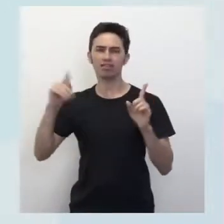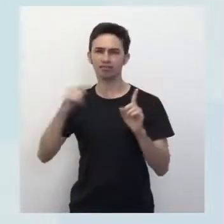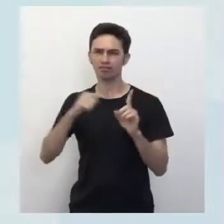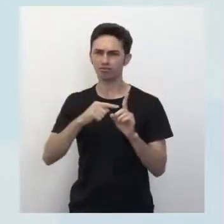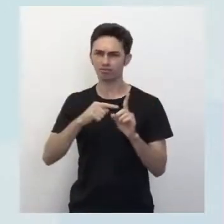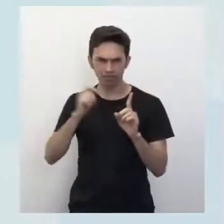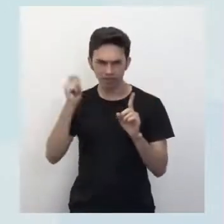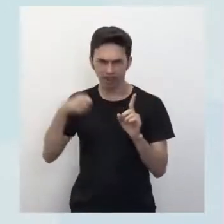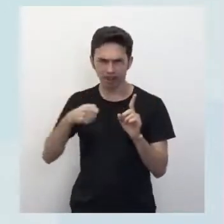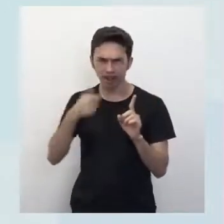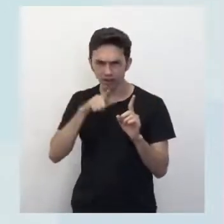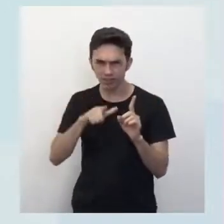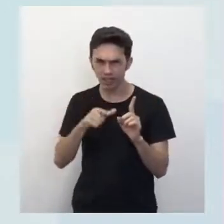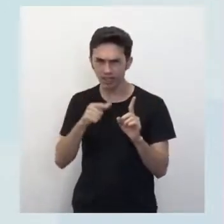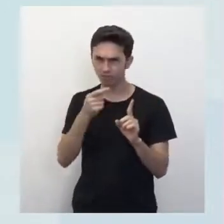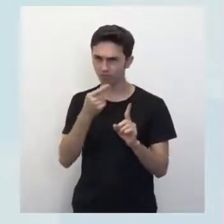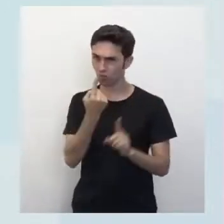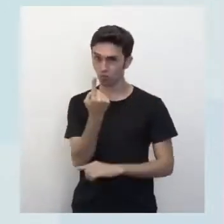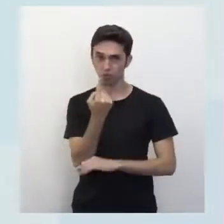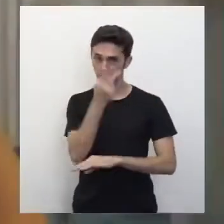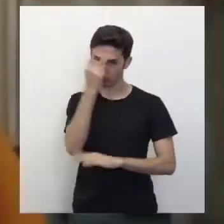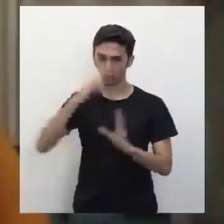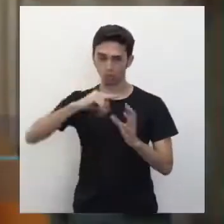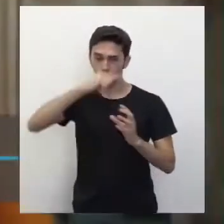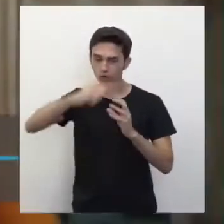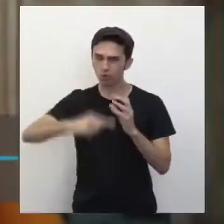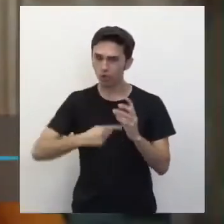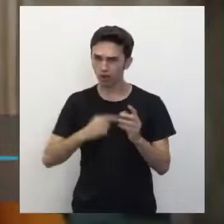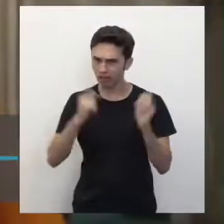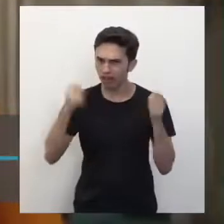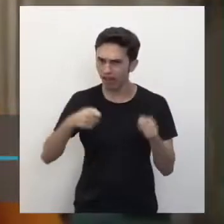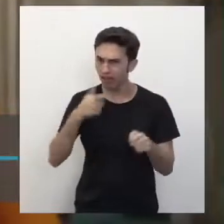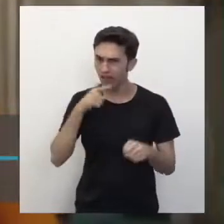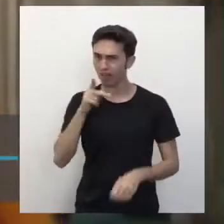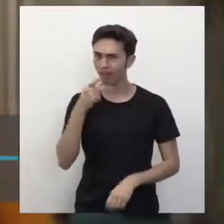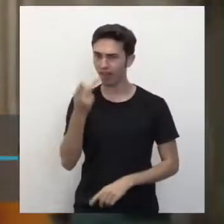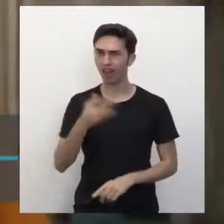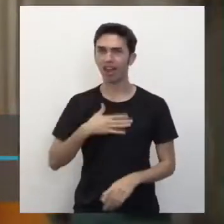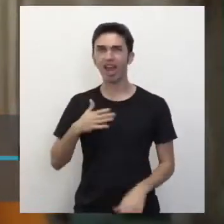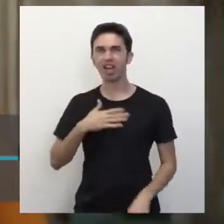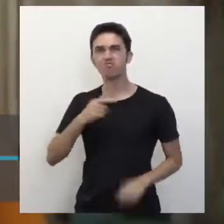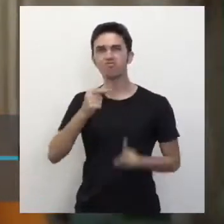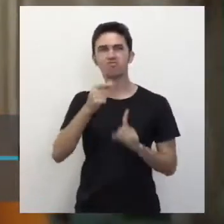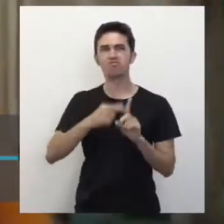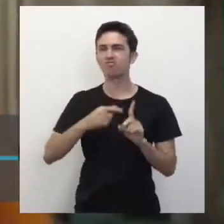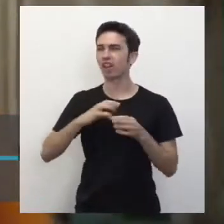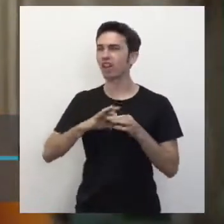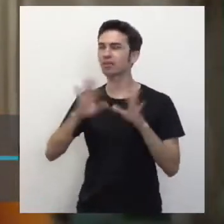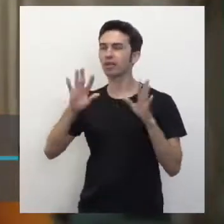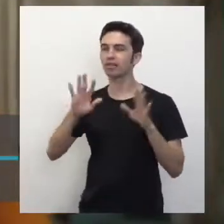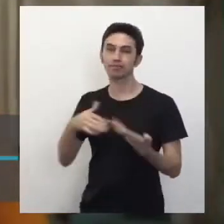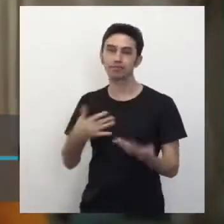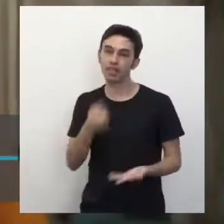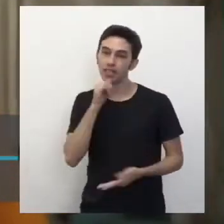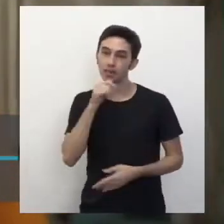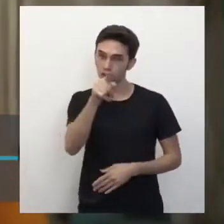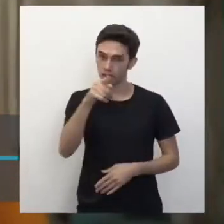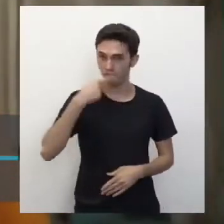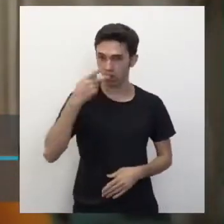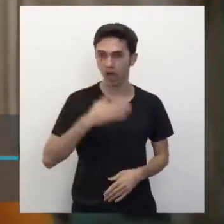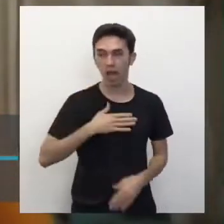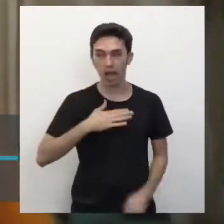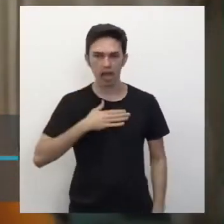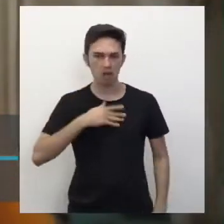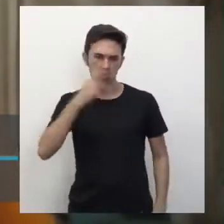vocês tenham respondido no chat, não, eu não me considero livre, há determinantes, há condicionantes, né?